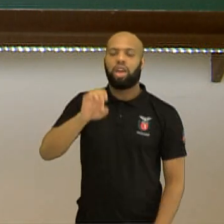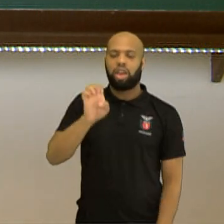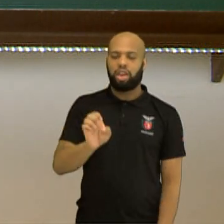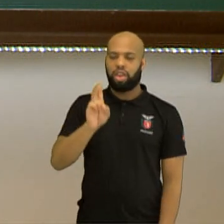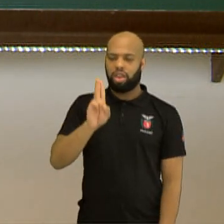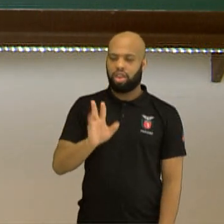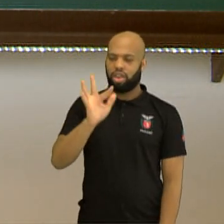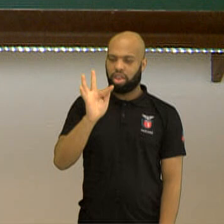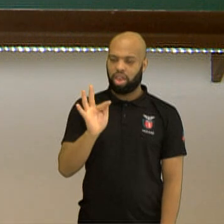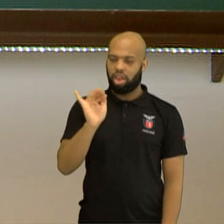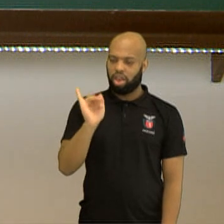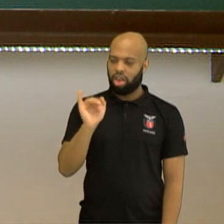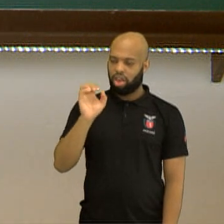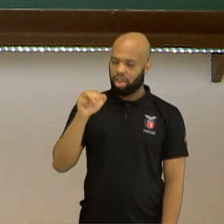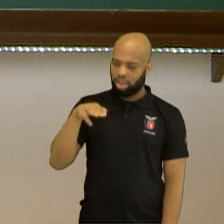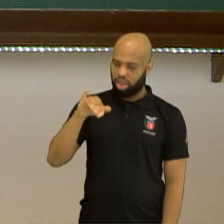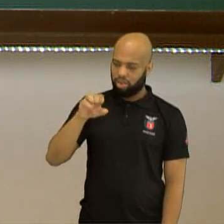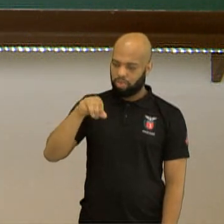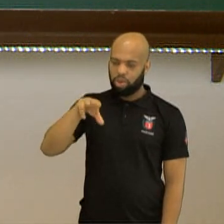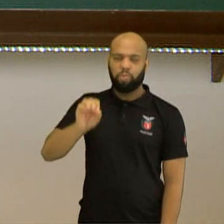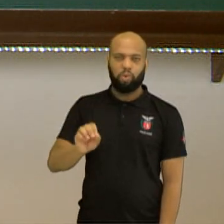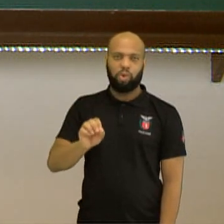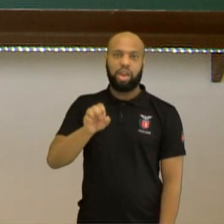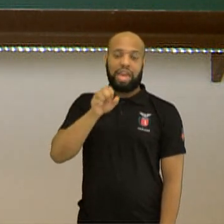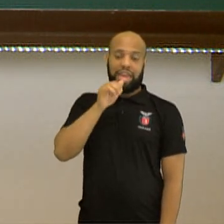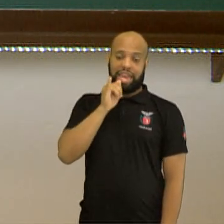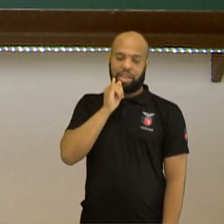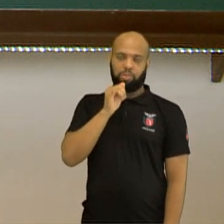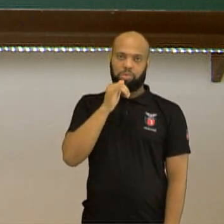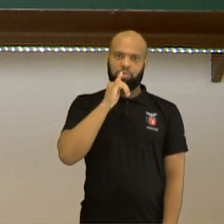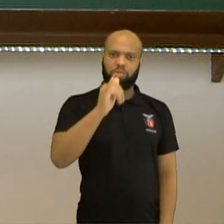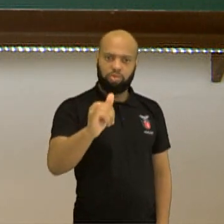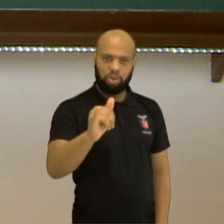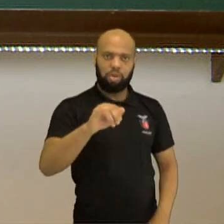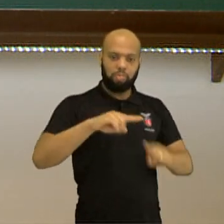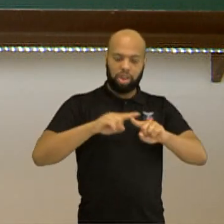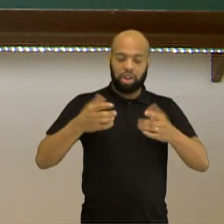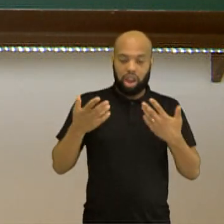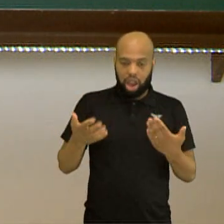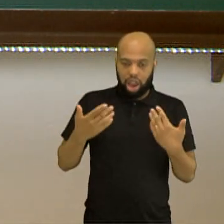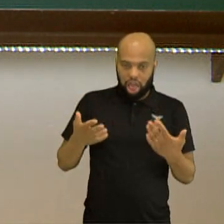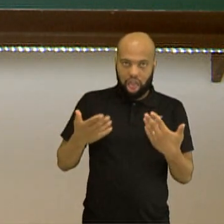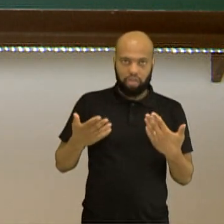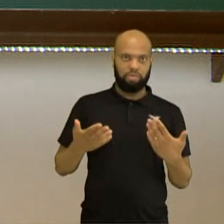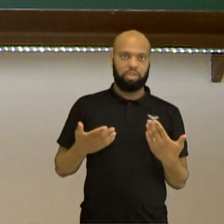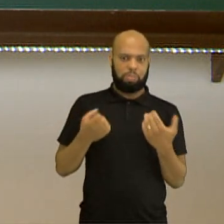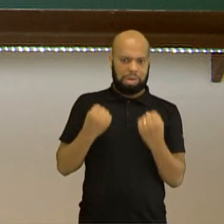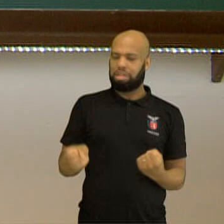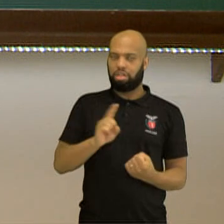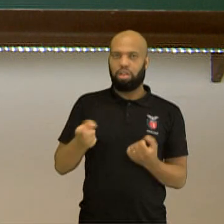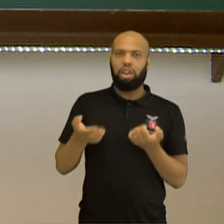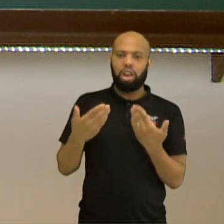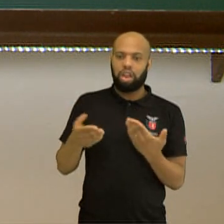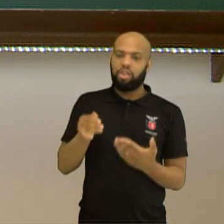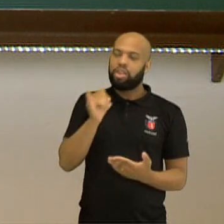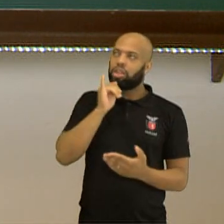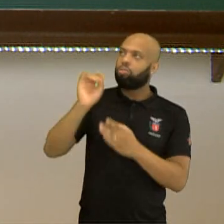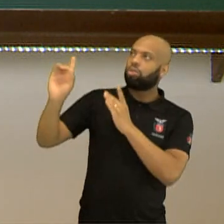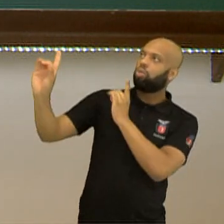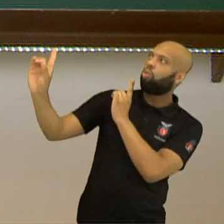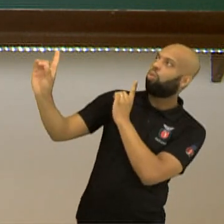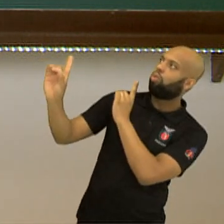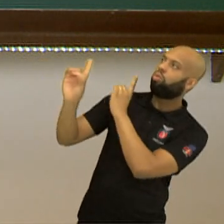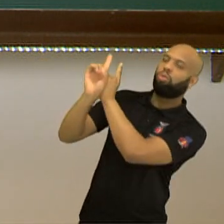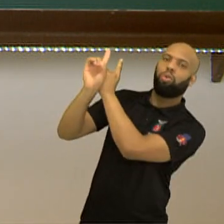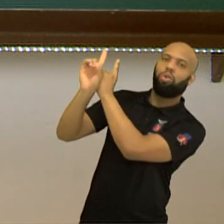você suavizar uma notícia não muito agradável, né? Dei um exemplo lá. Foi o encontro do Criador em